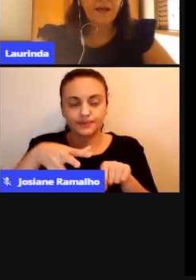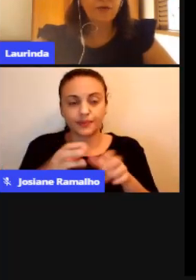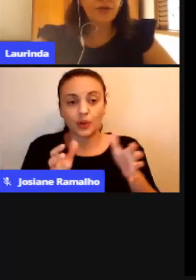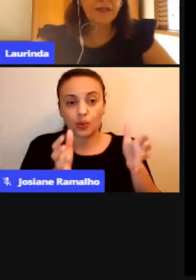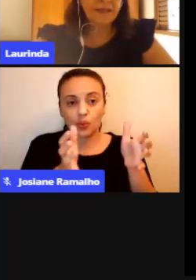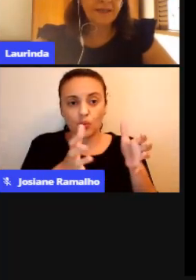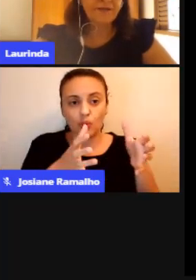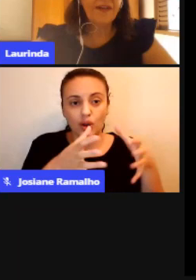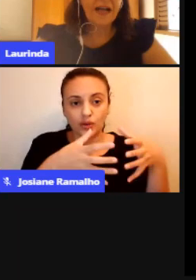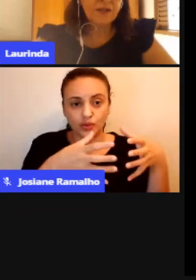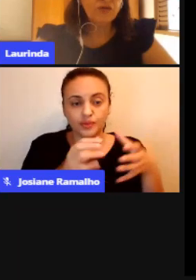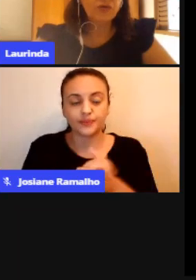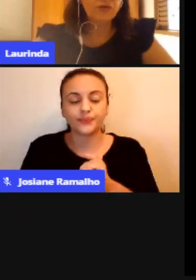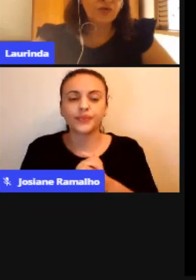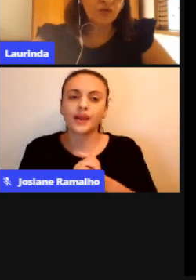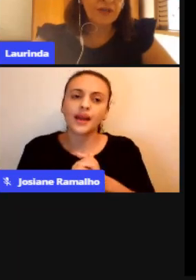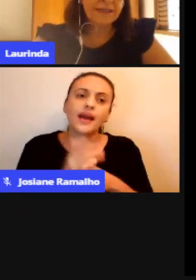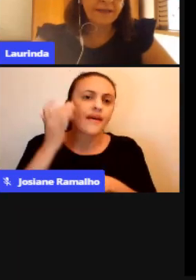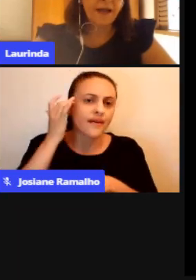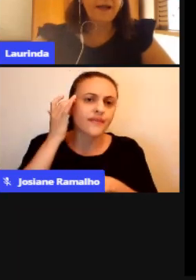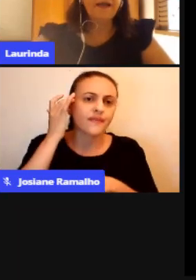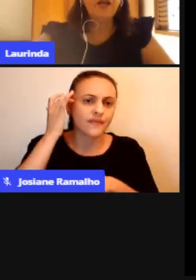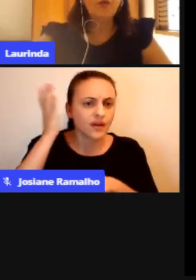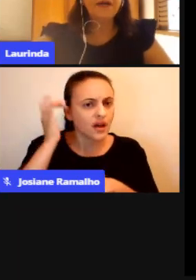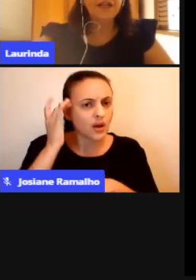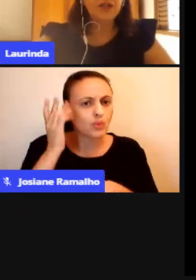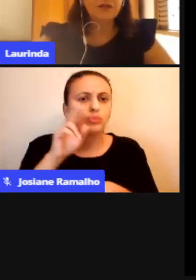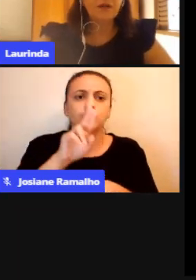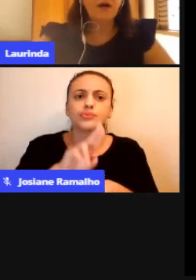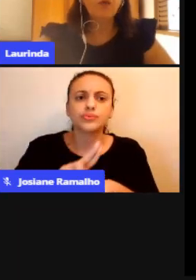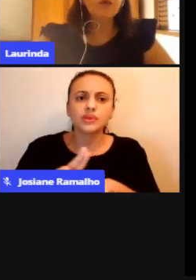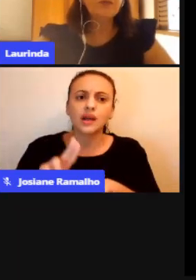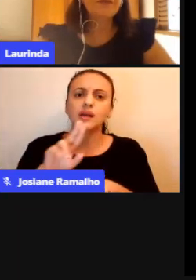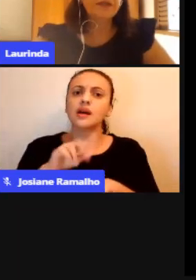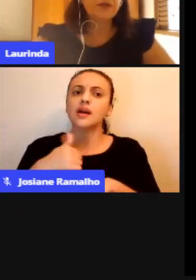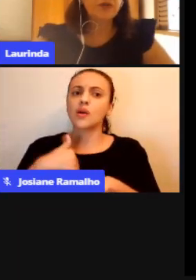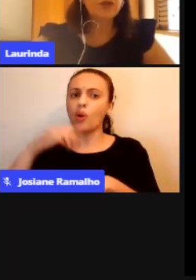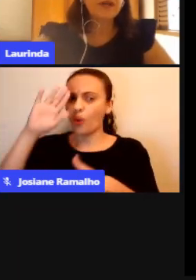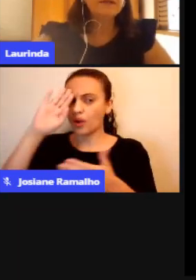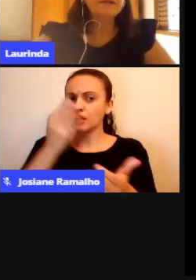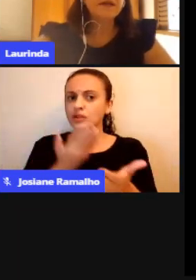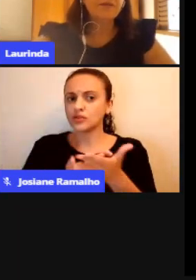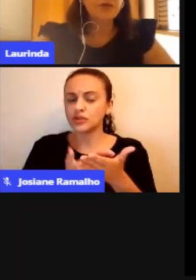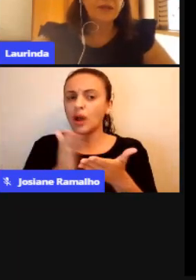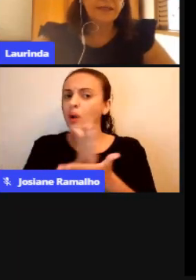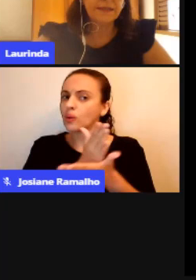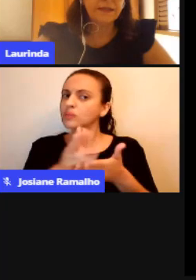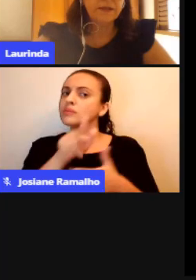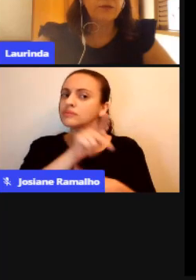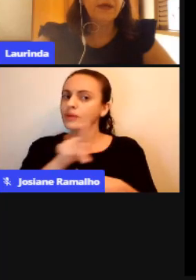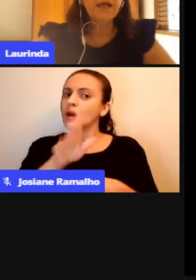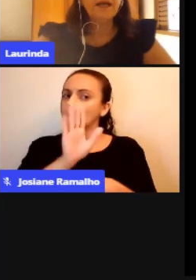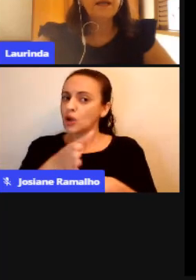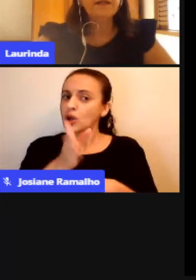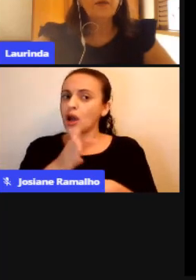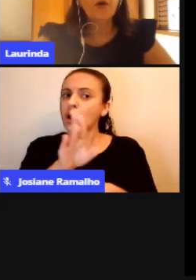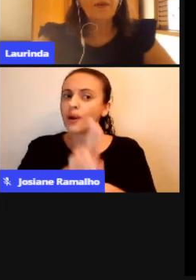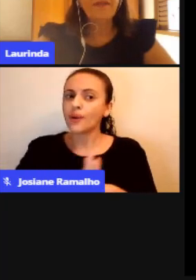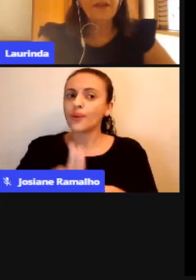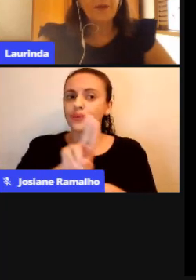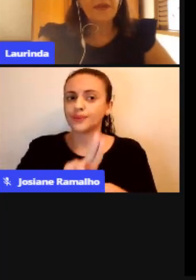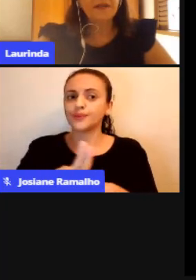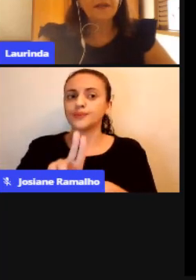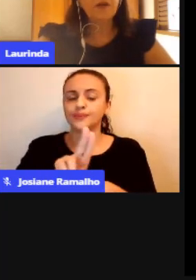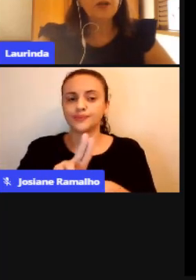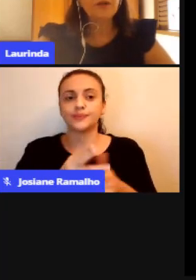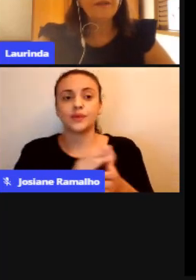ferramenta assim, fácil de utilizar. Eu acredito que alguns professores já estão utilizando, então é